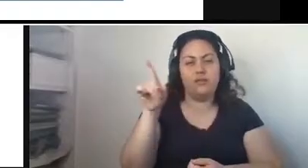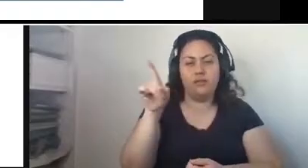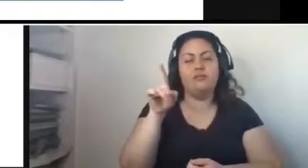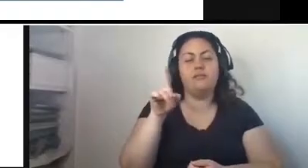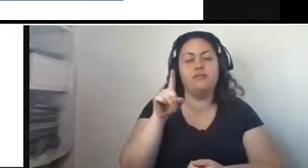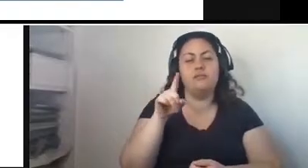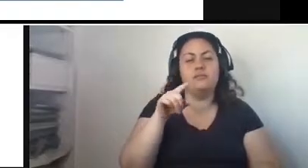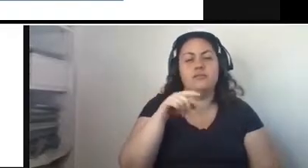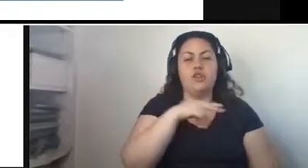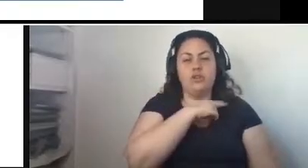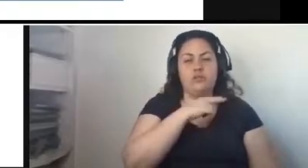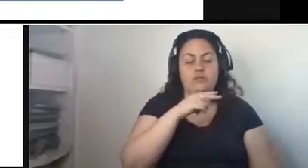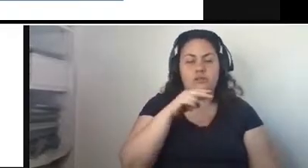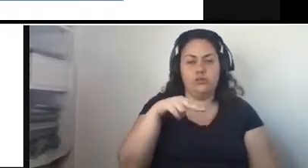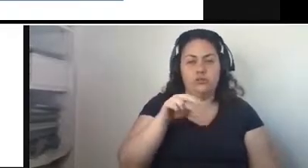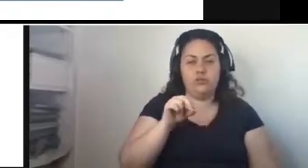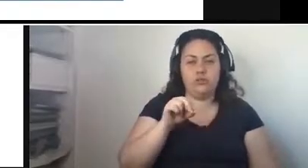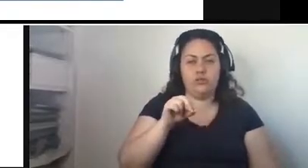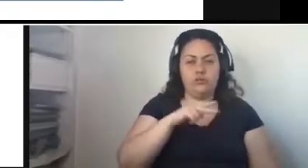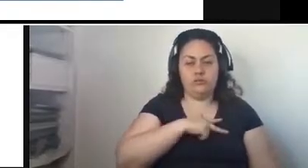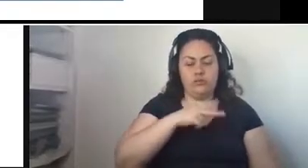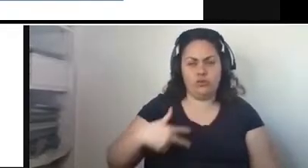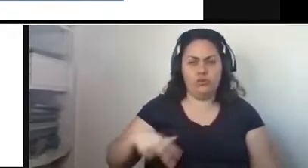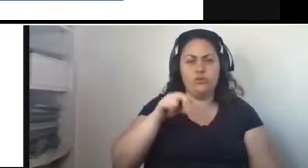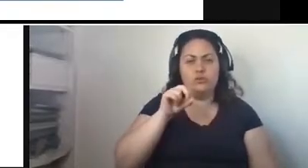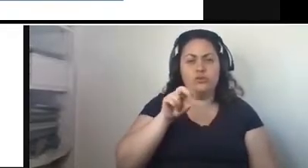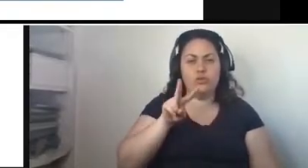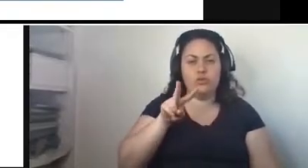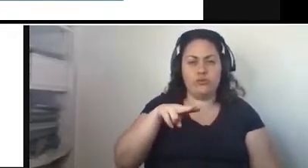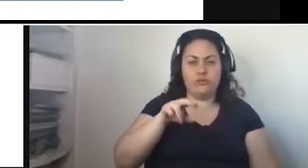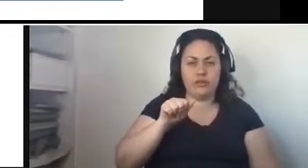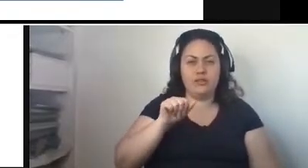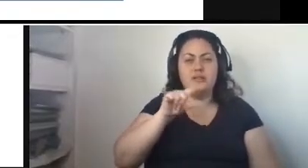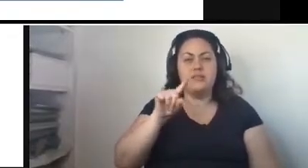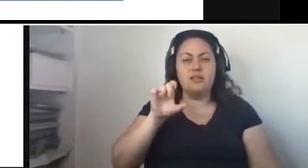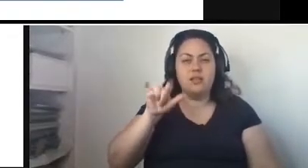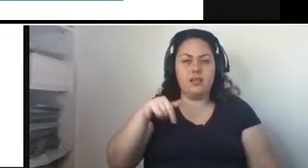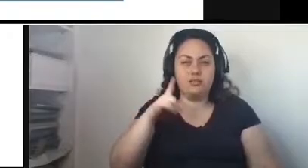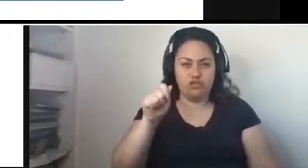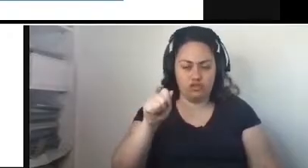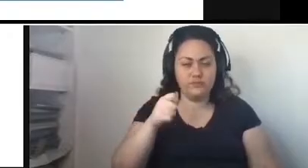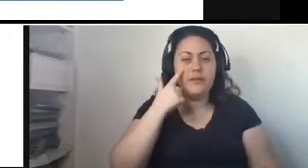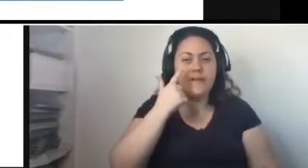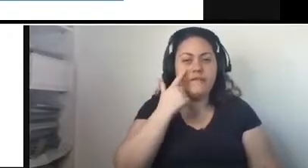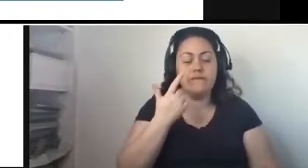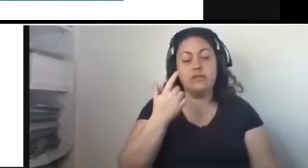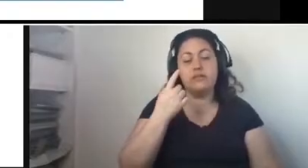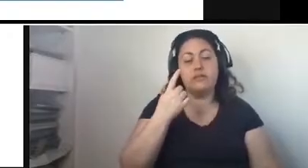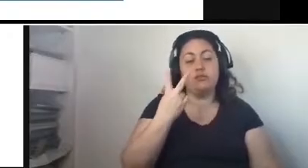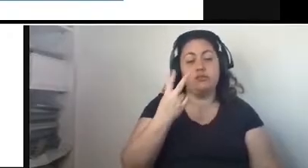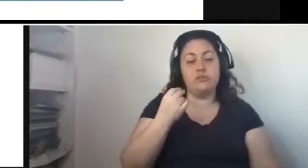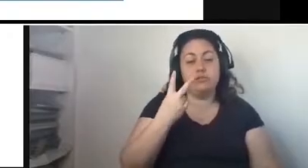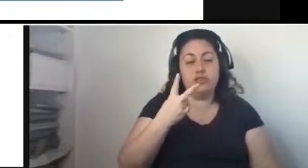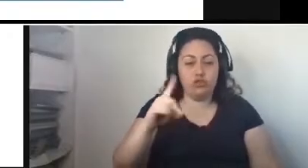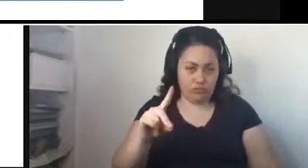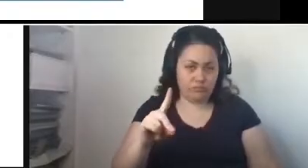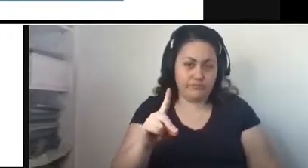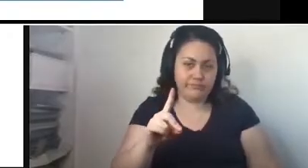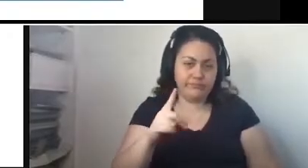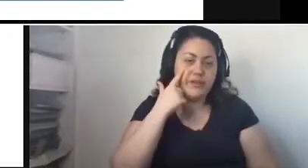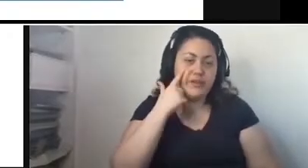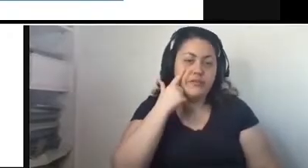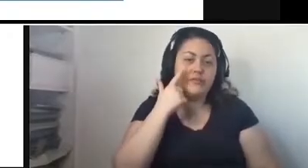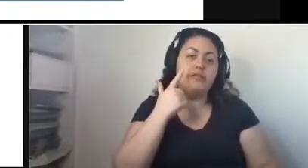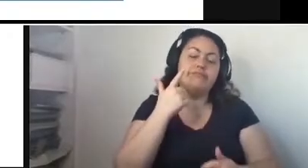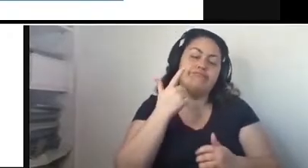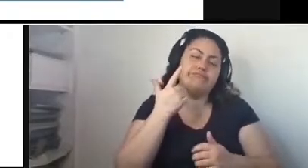incidência, vamos imaginar, esperada, de 15% de Covid-19 em 2021, e uma vacina de 95%